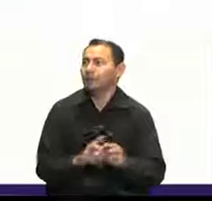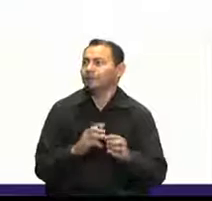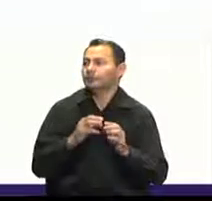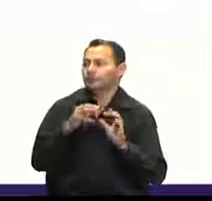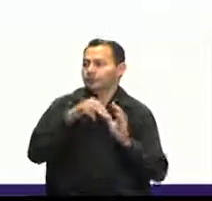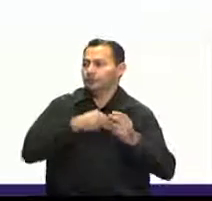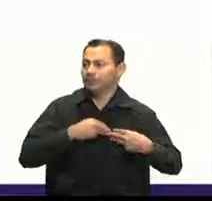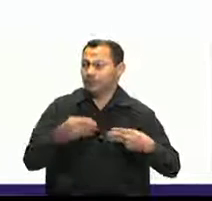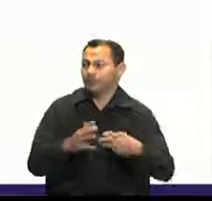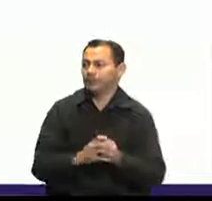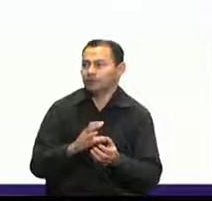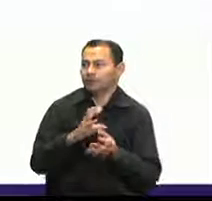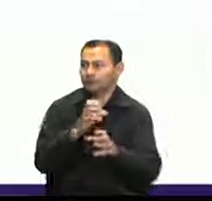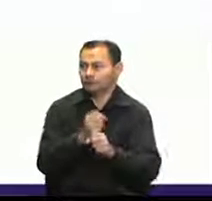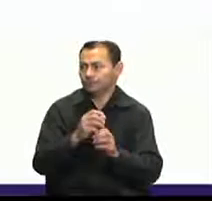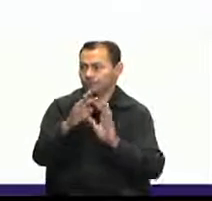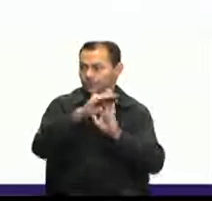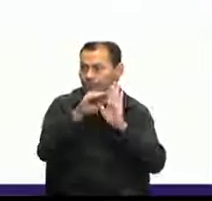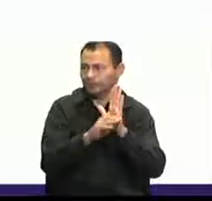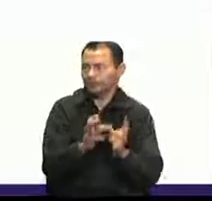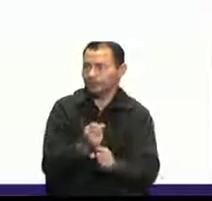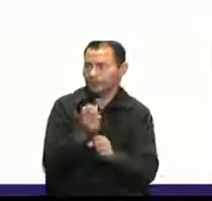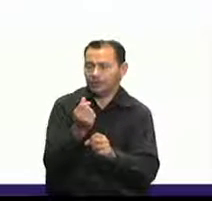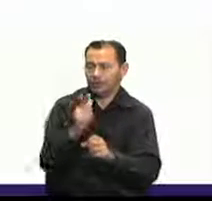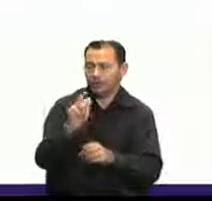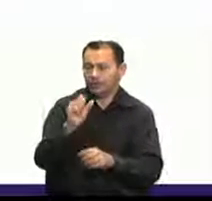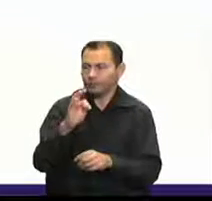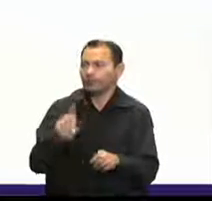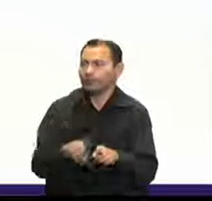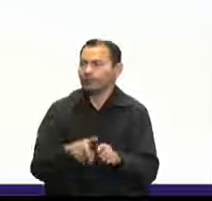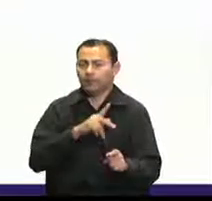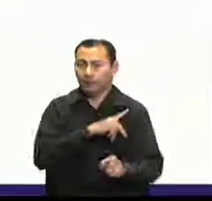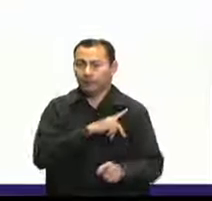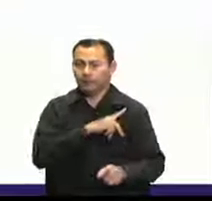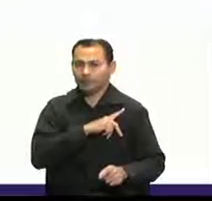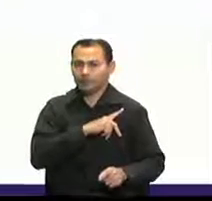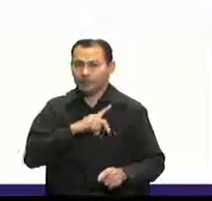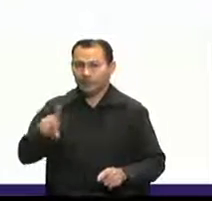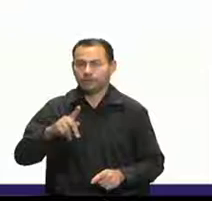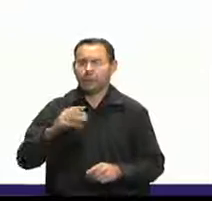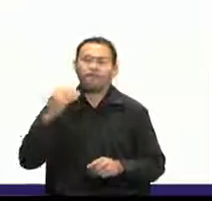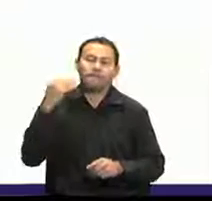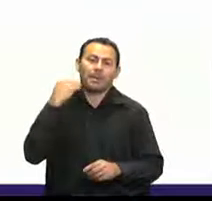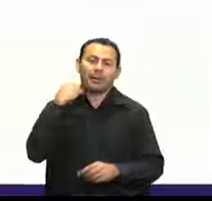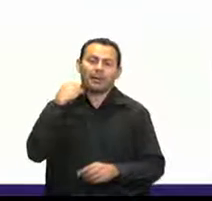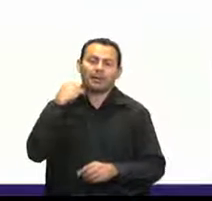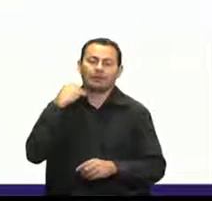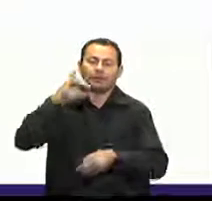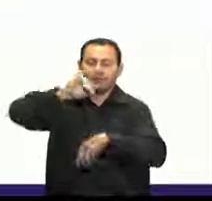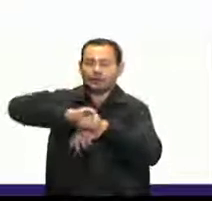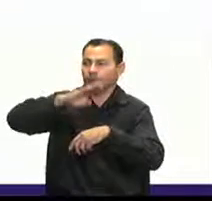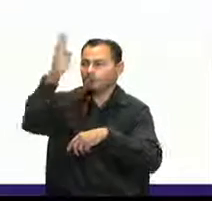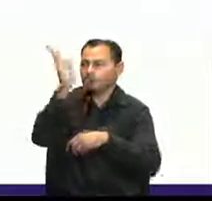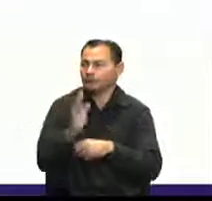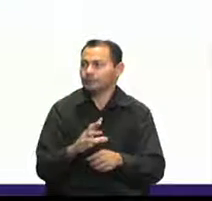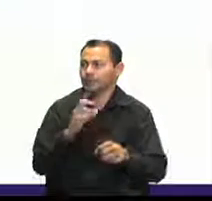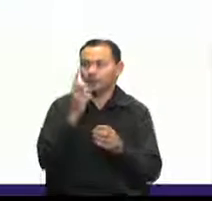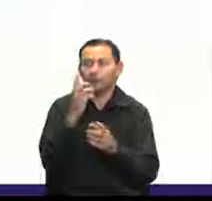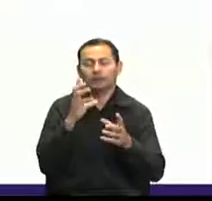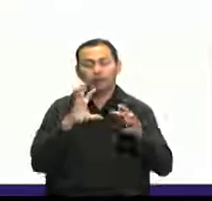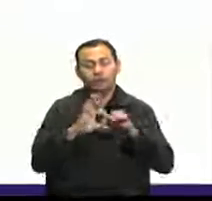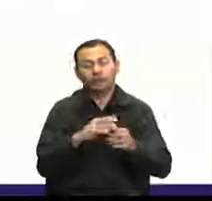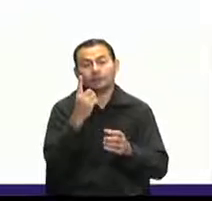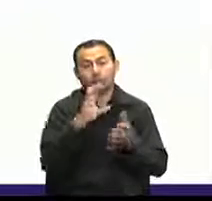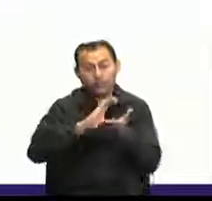e gestão e pelo presidente do banco central do brasil esse conselho vai se reunir pelo menos uma vez por